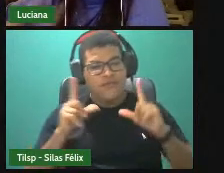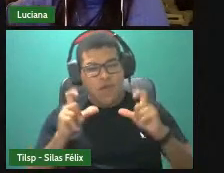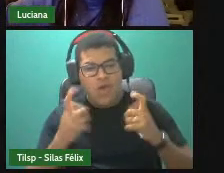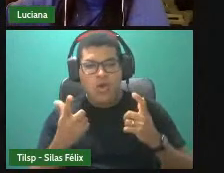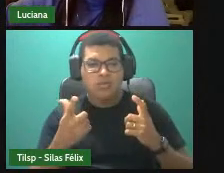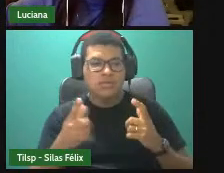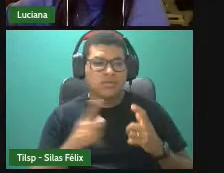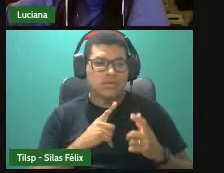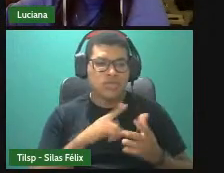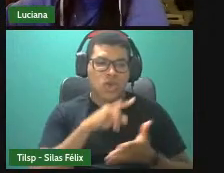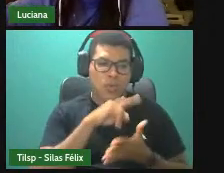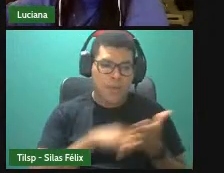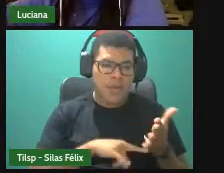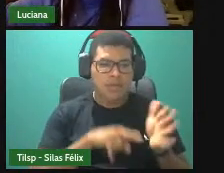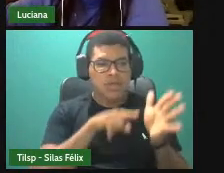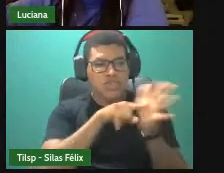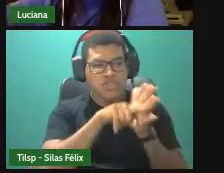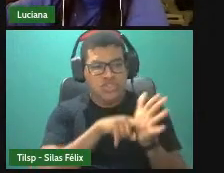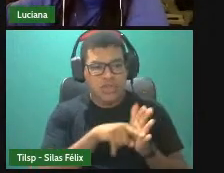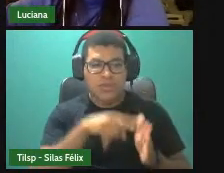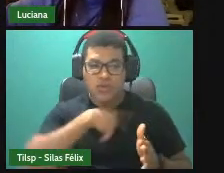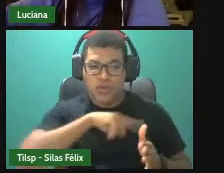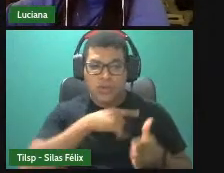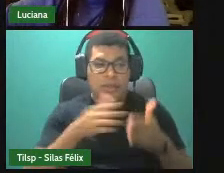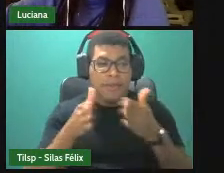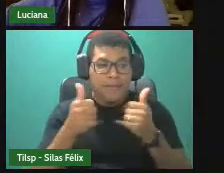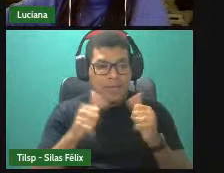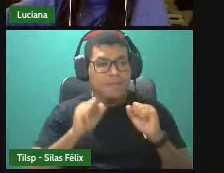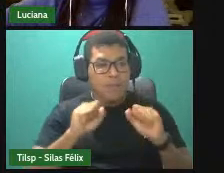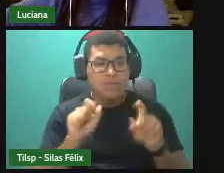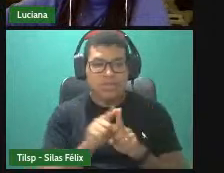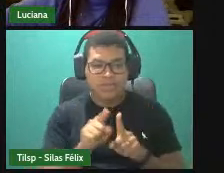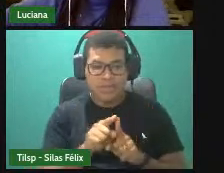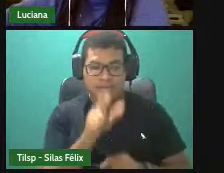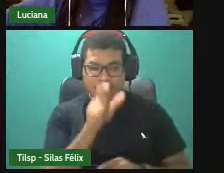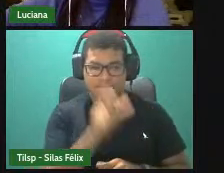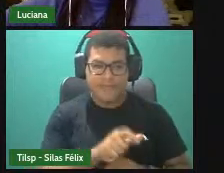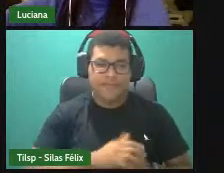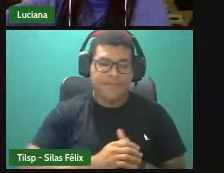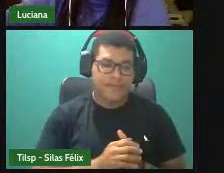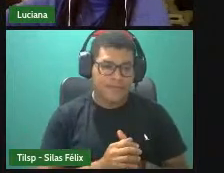gente pode requisitar exames também para a parte, tá?